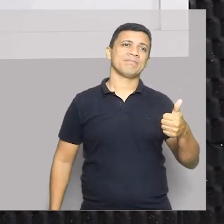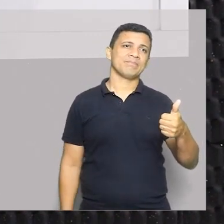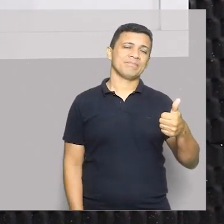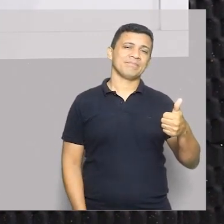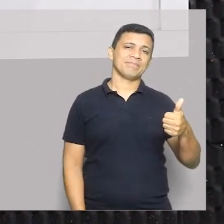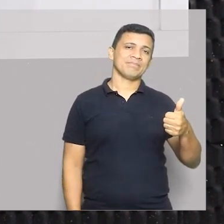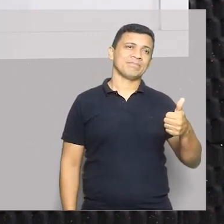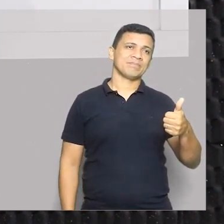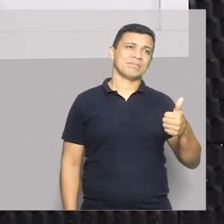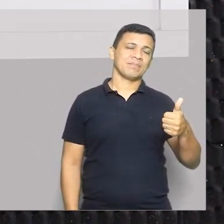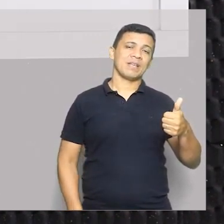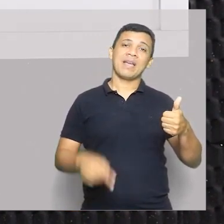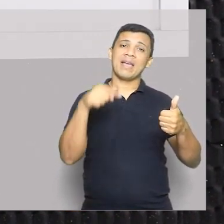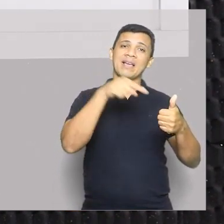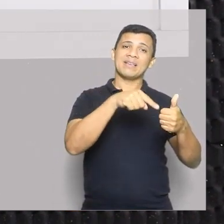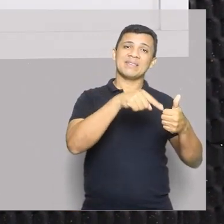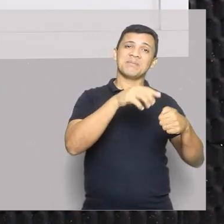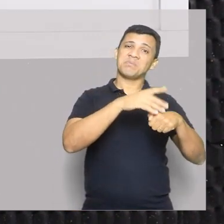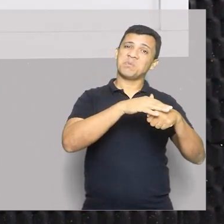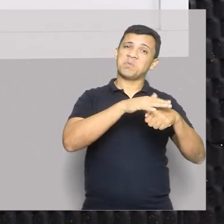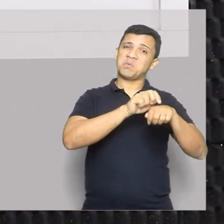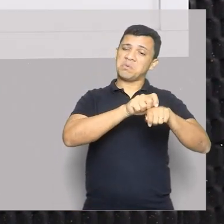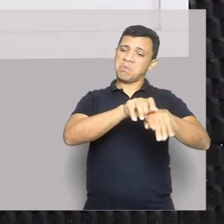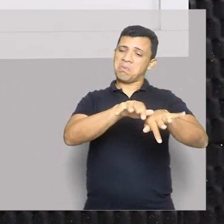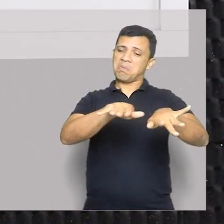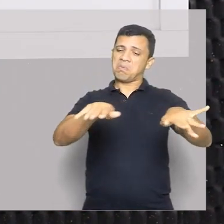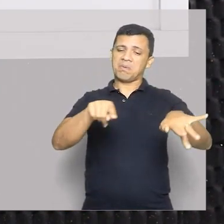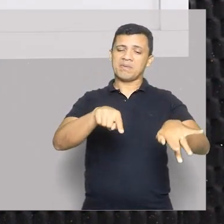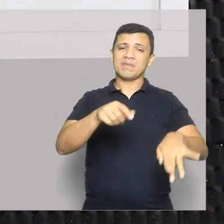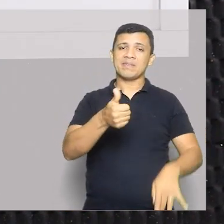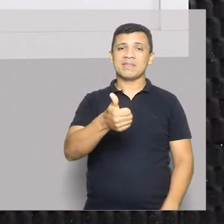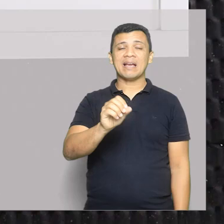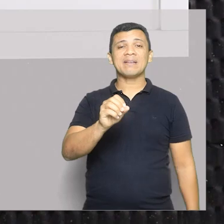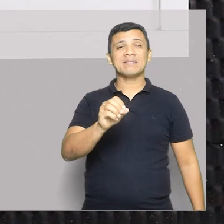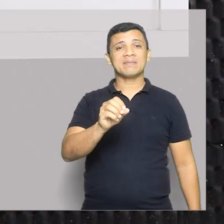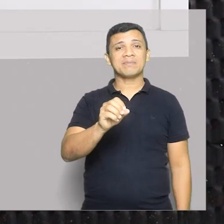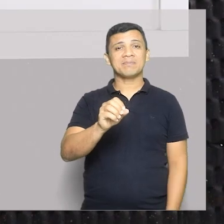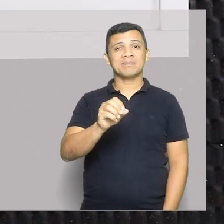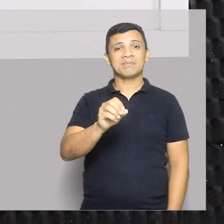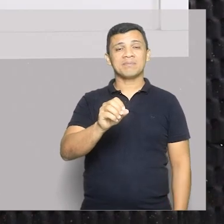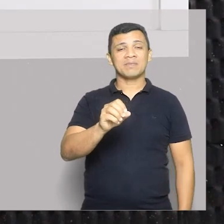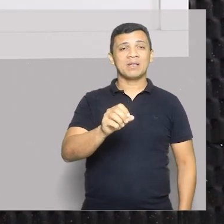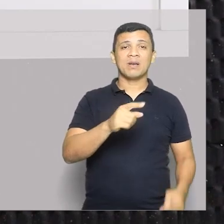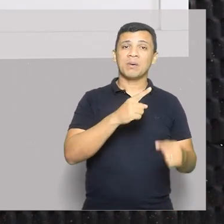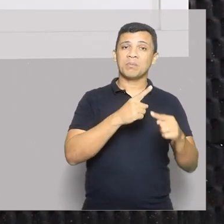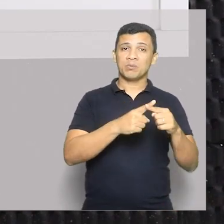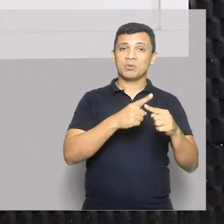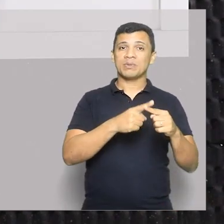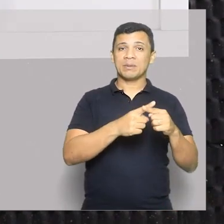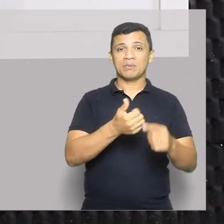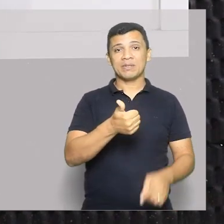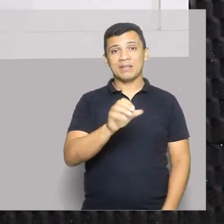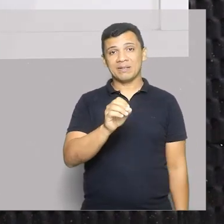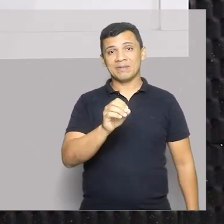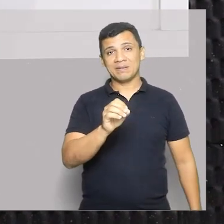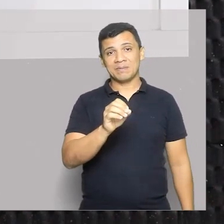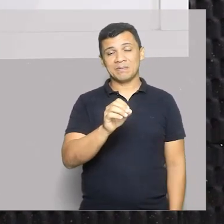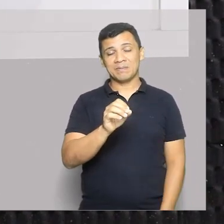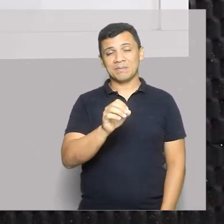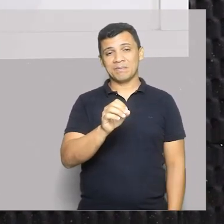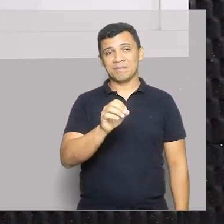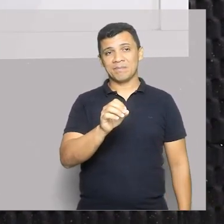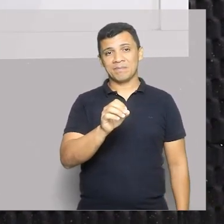Beleza? Um indivíduo contamina 10. Quer dizer, esse valor aqui eu vou multiplicar por 10. Ó.